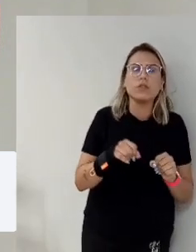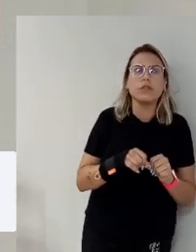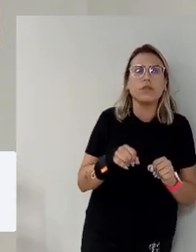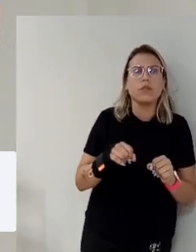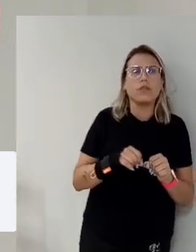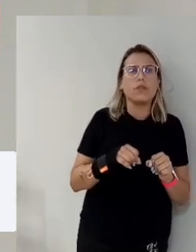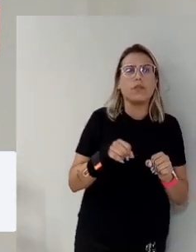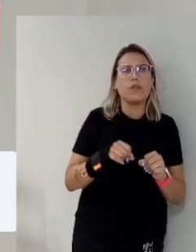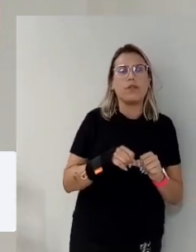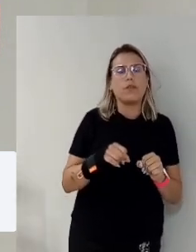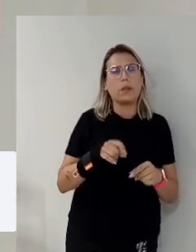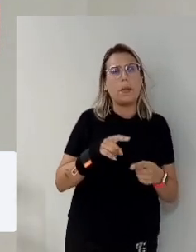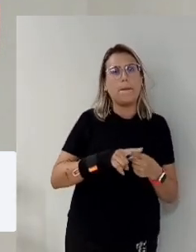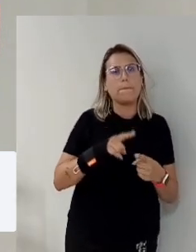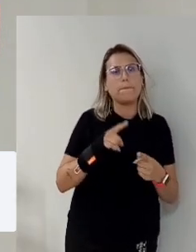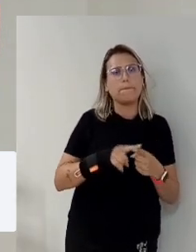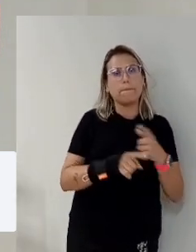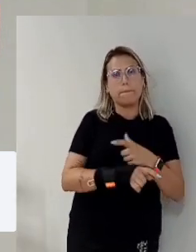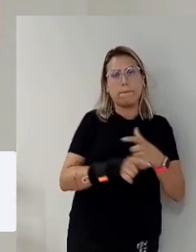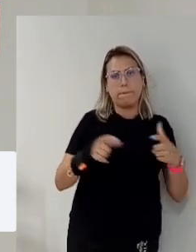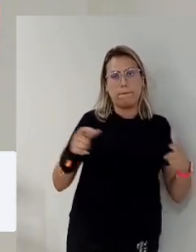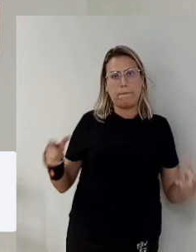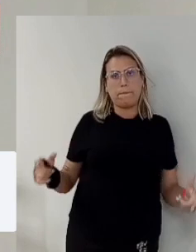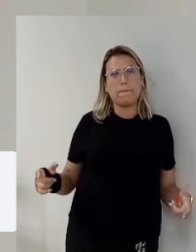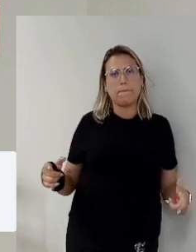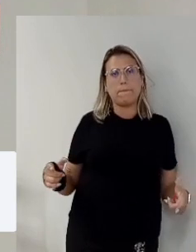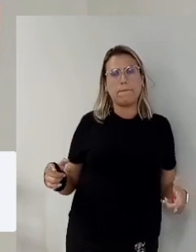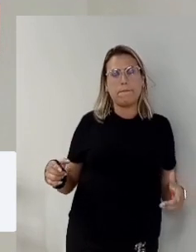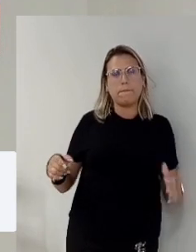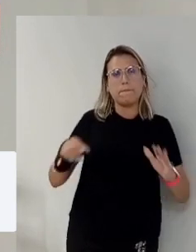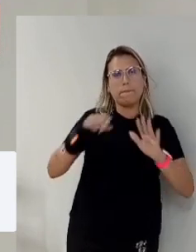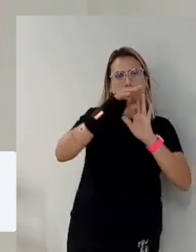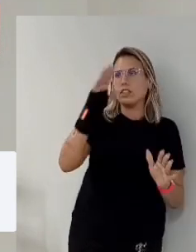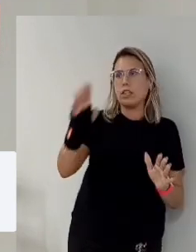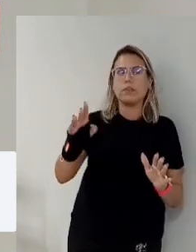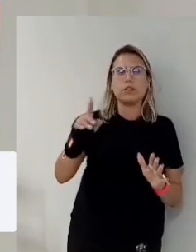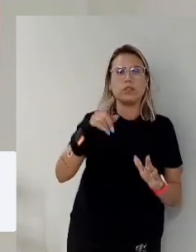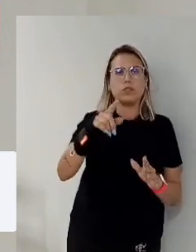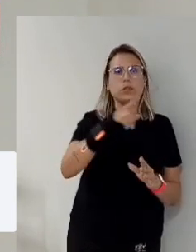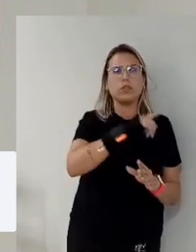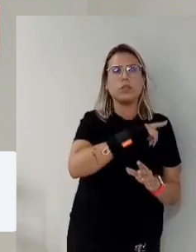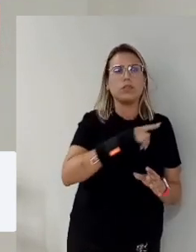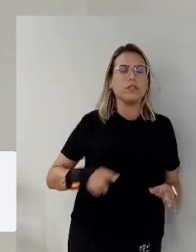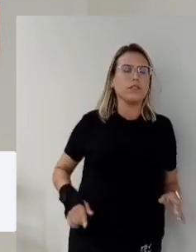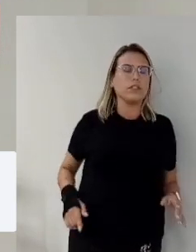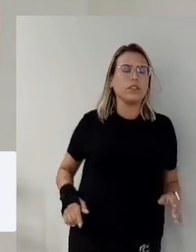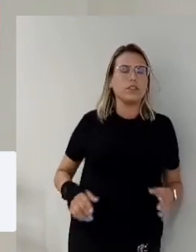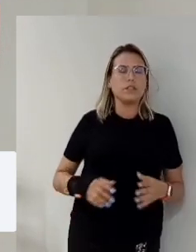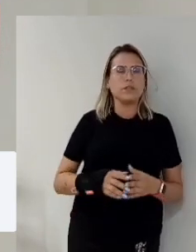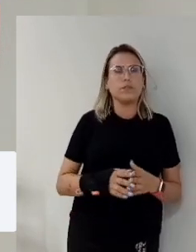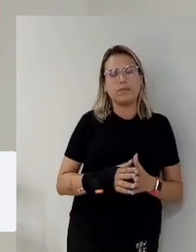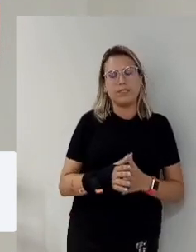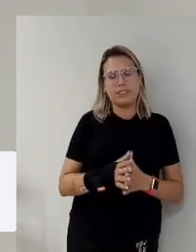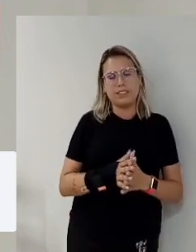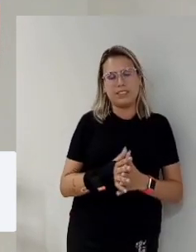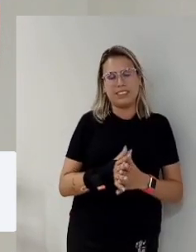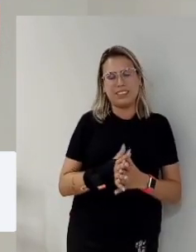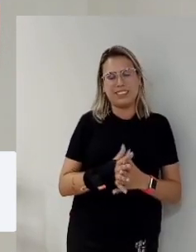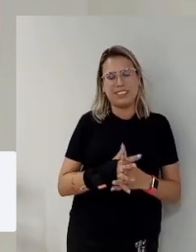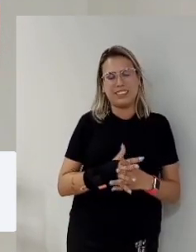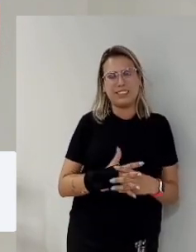grande parte dos critérios Eles já vem diretamente do governo né do Governo do Estado então